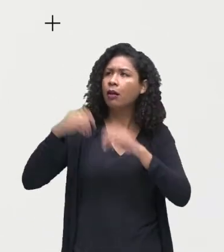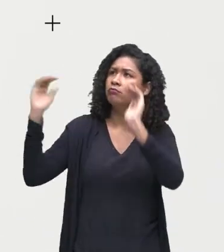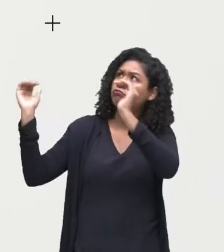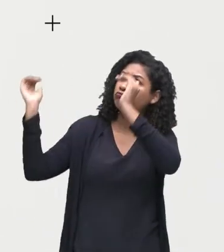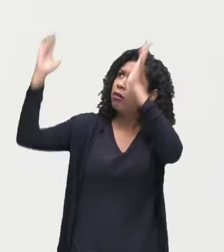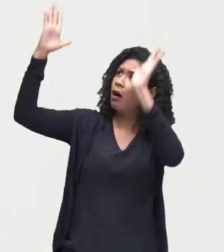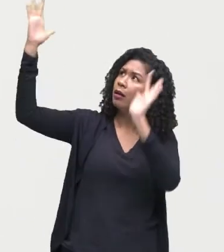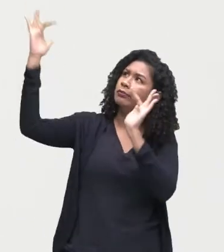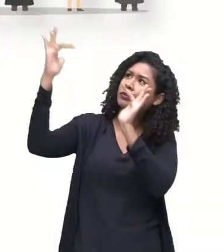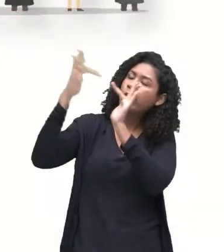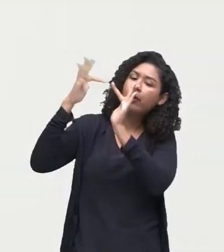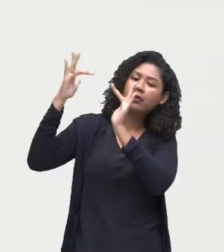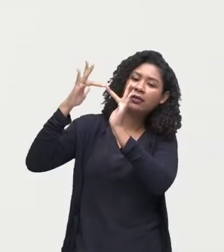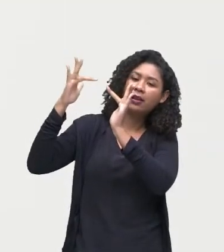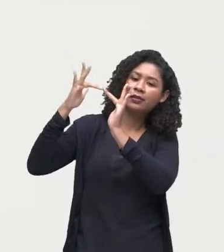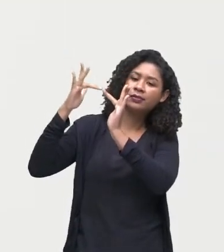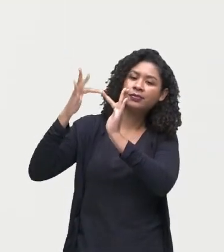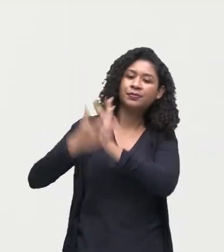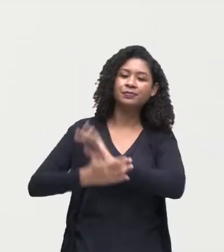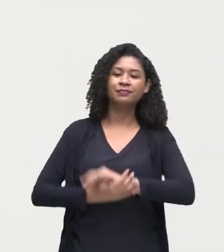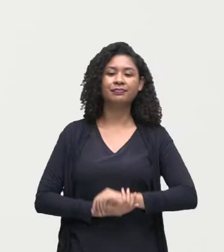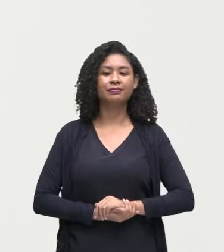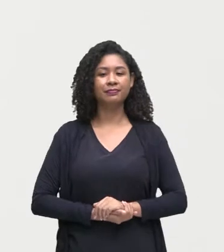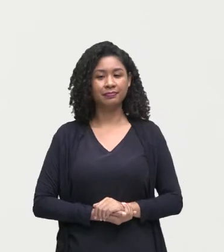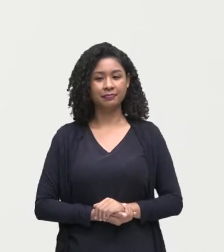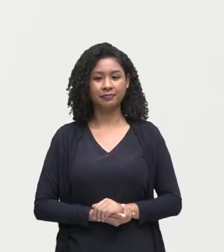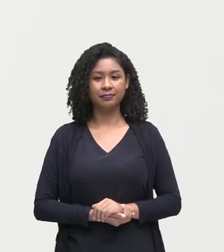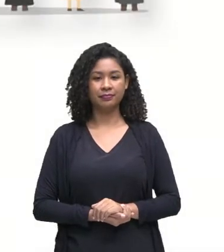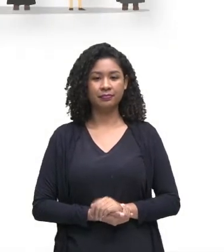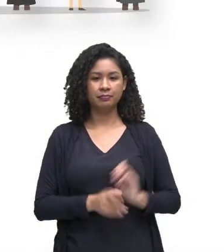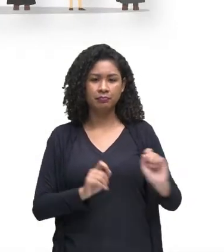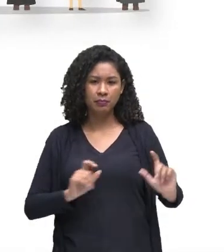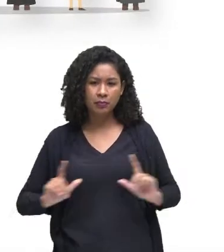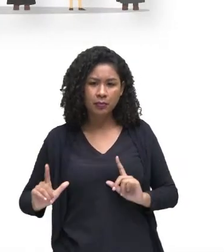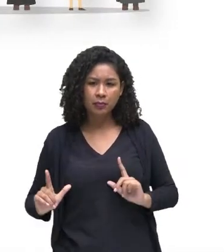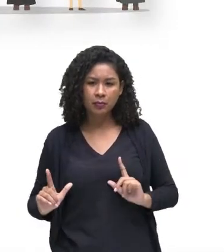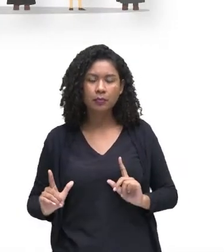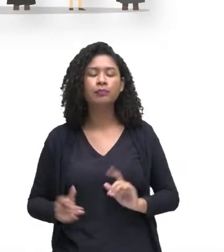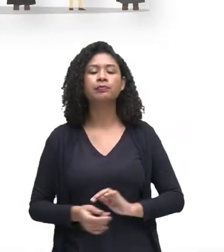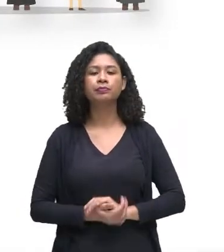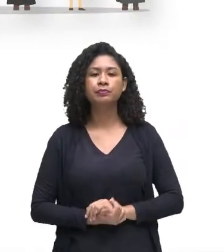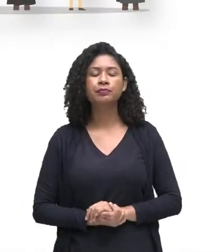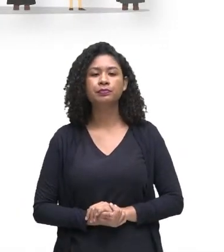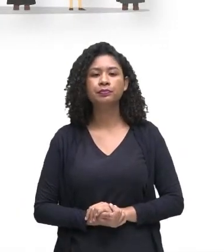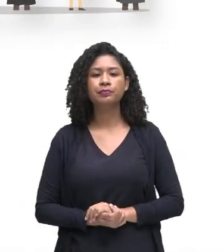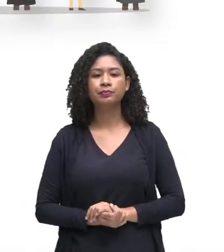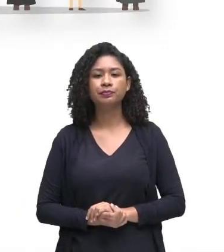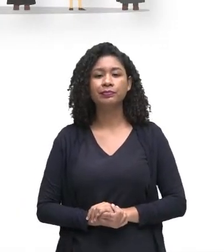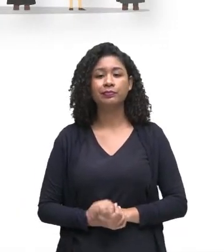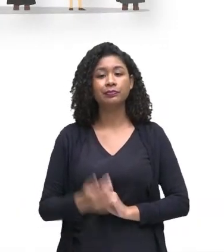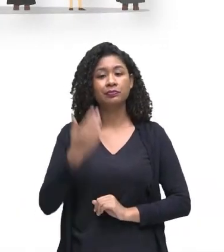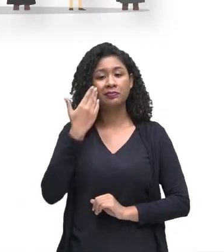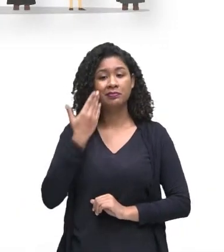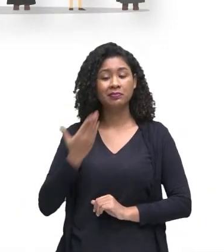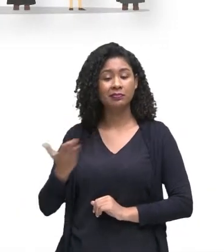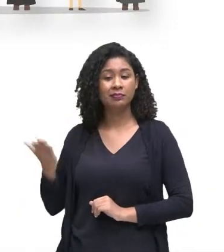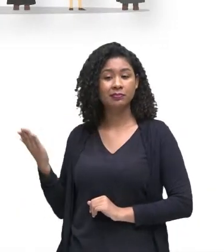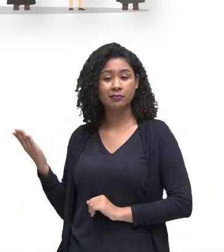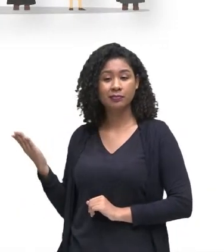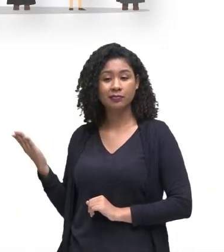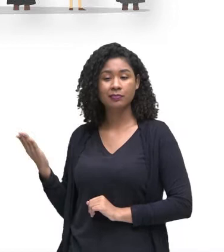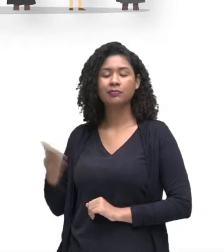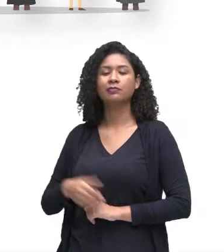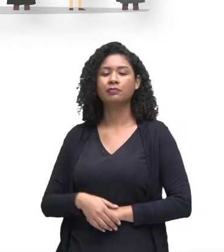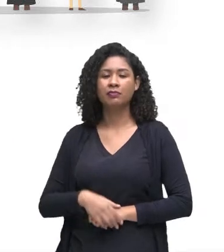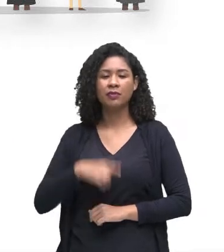outra cartela aqui, ok, só um minutinho. Nós vamos ver que o transcendente ele tem